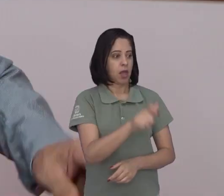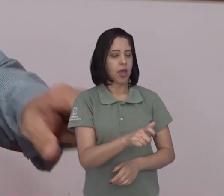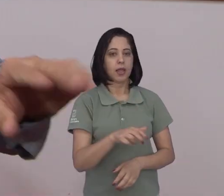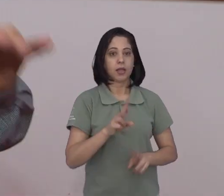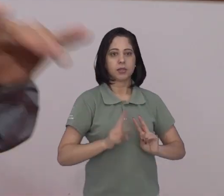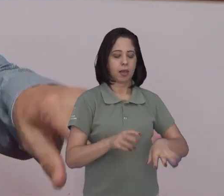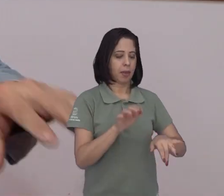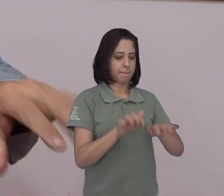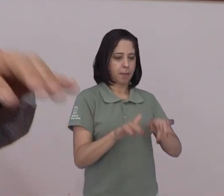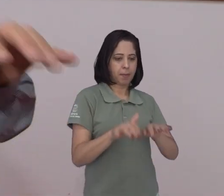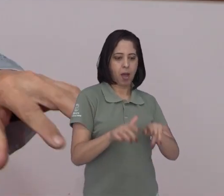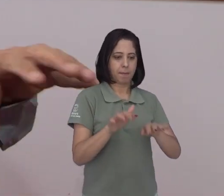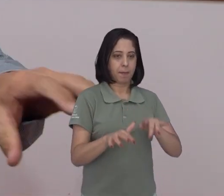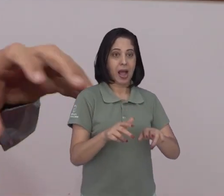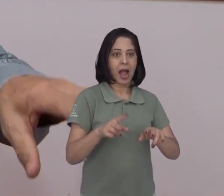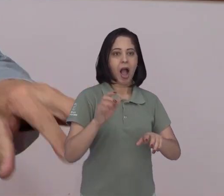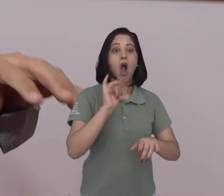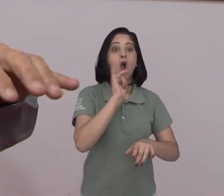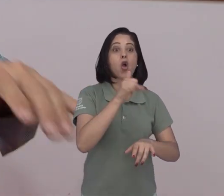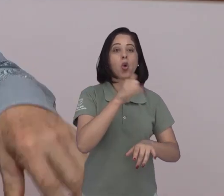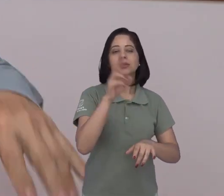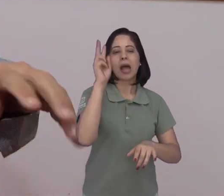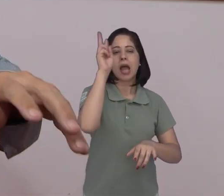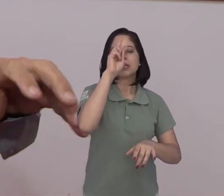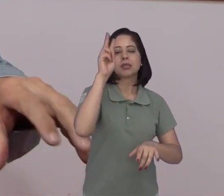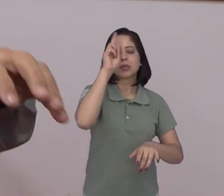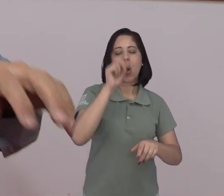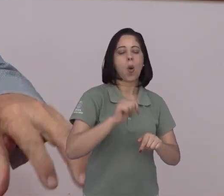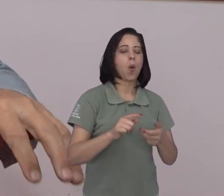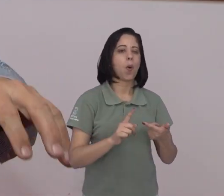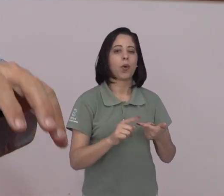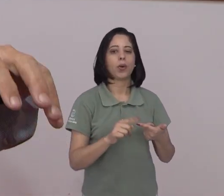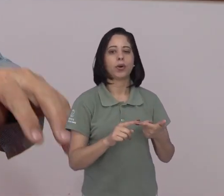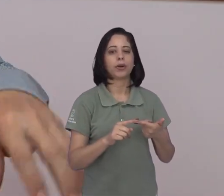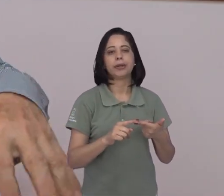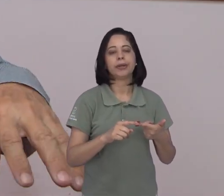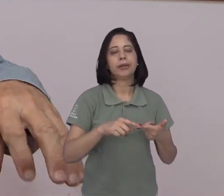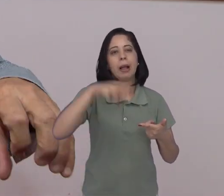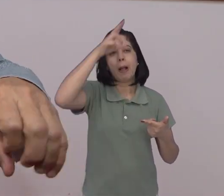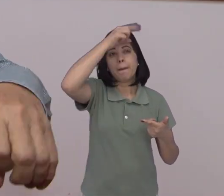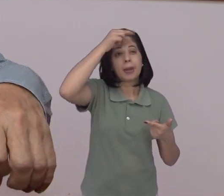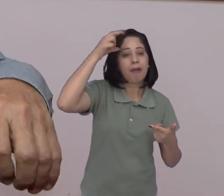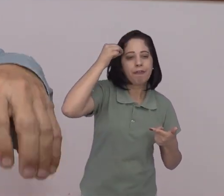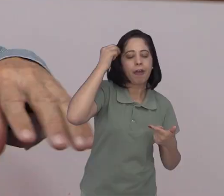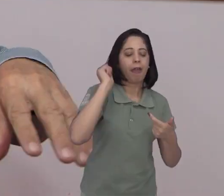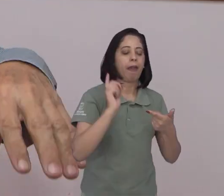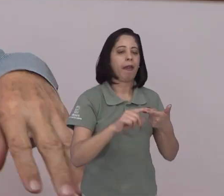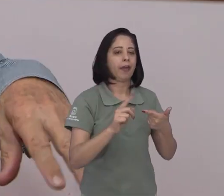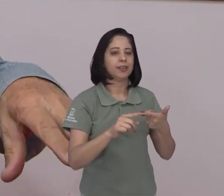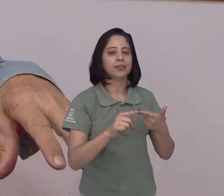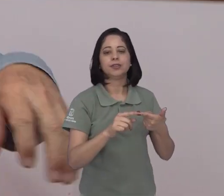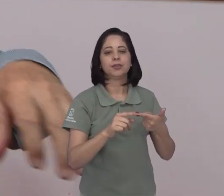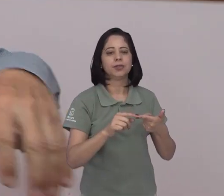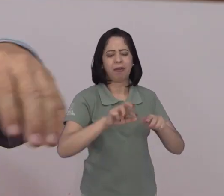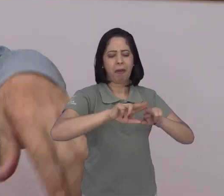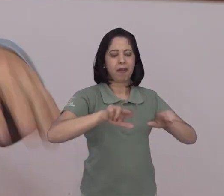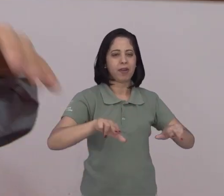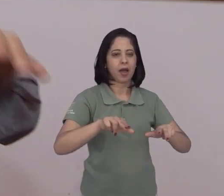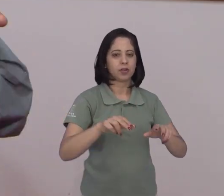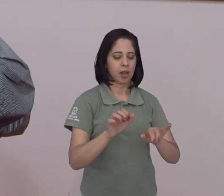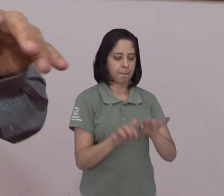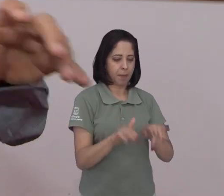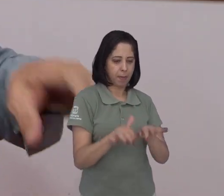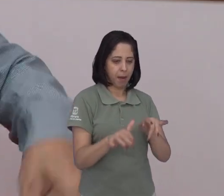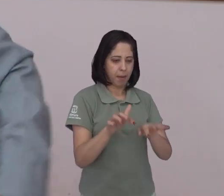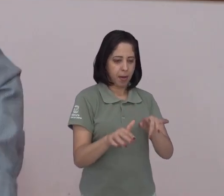ele começava a datilografar as matérias. Ah, essa matéria é de quem? Ah, é do prefeito Marcondes,